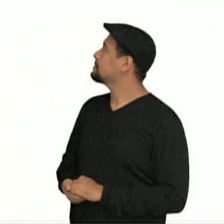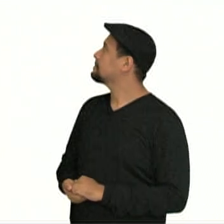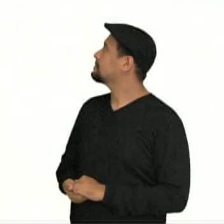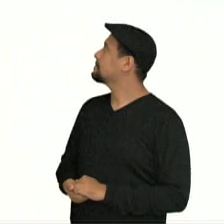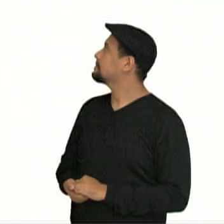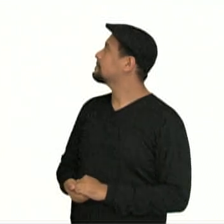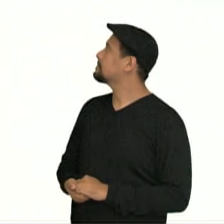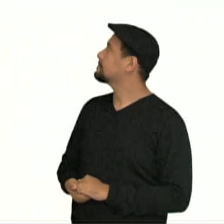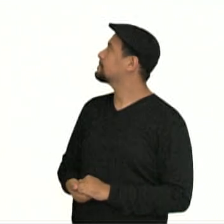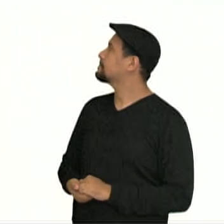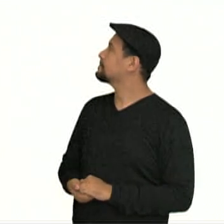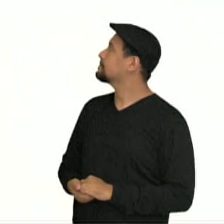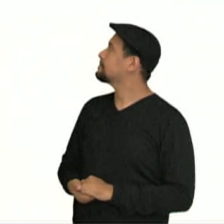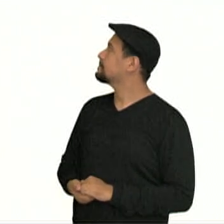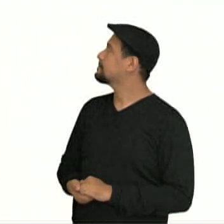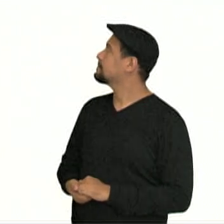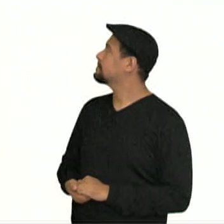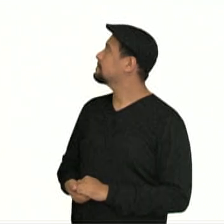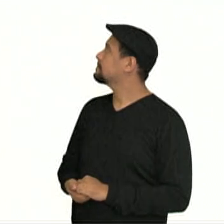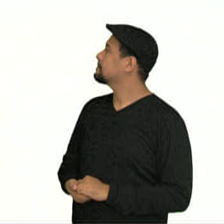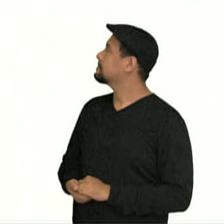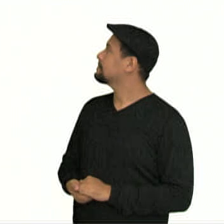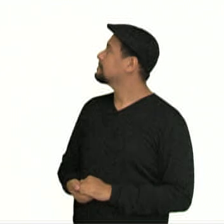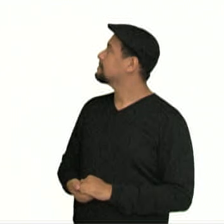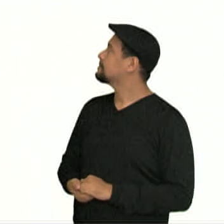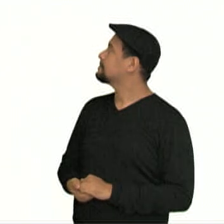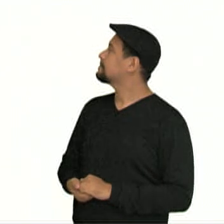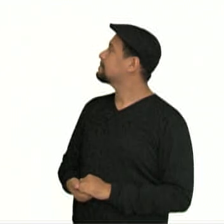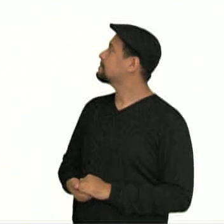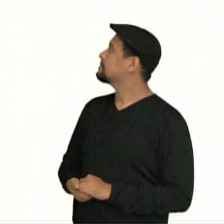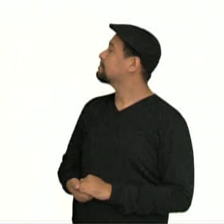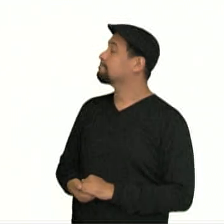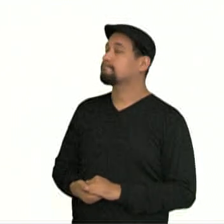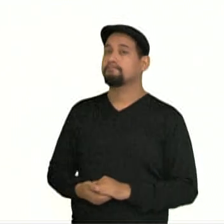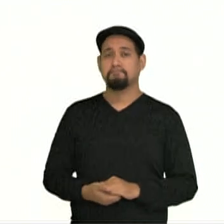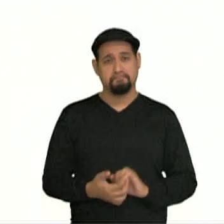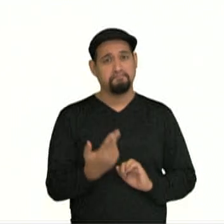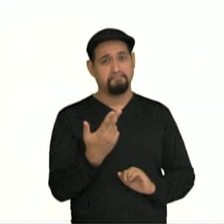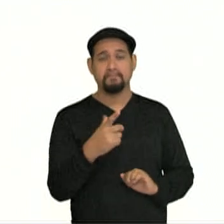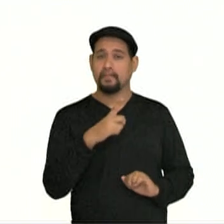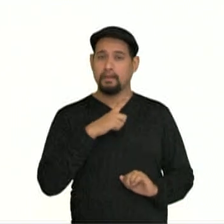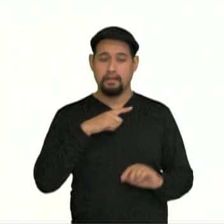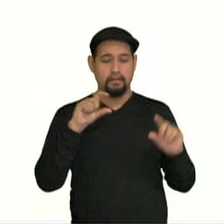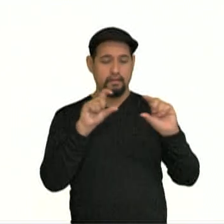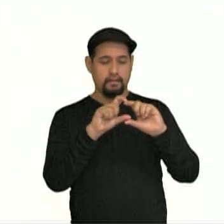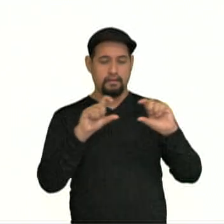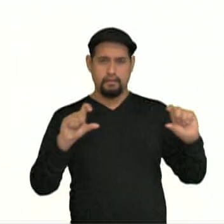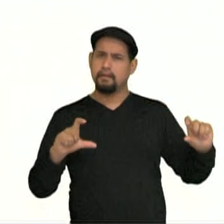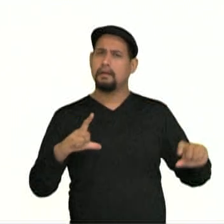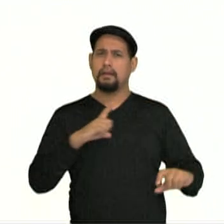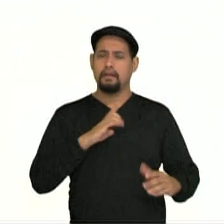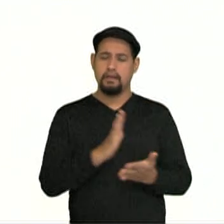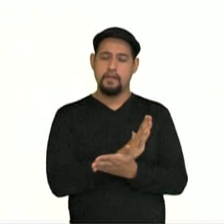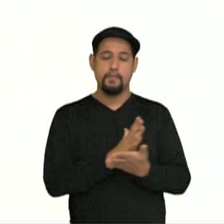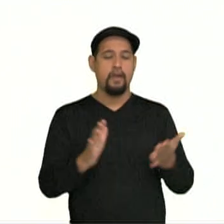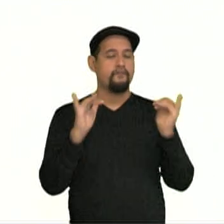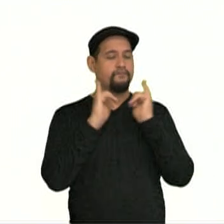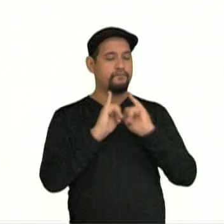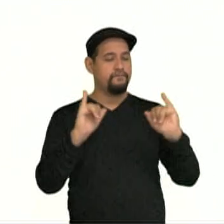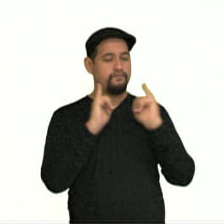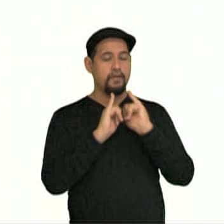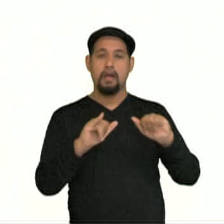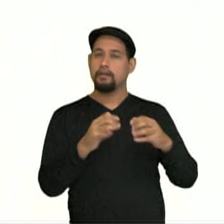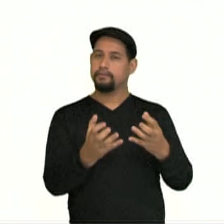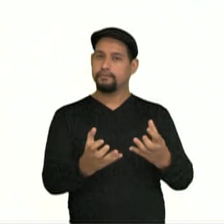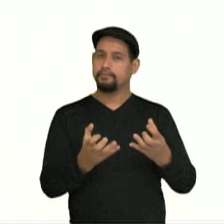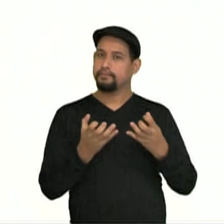racehorse now. He is dancing with his wife. Mesma situação, nós temos um parágrafo, temos algumas informações e eu